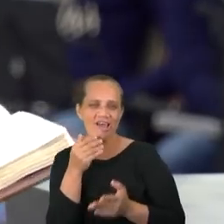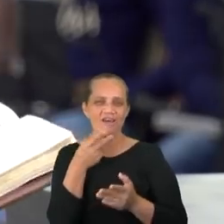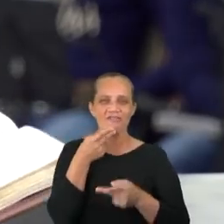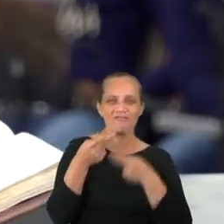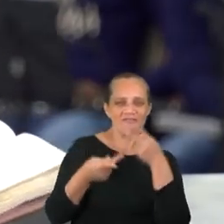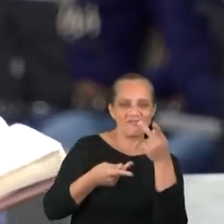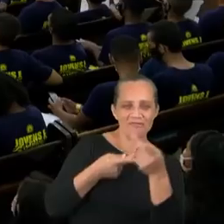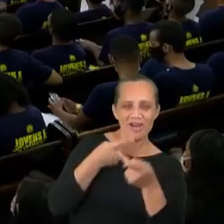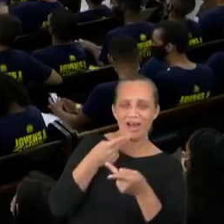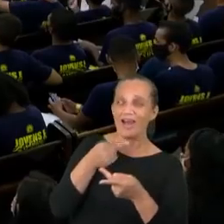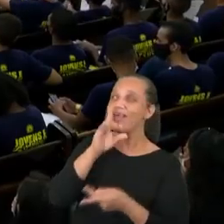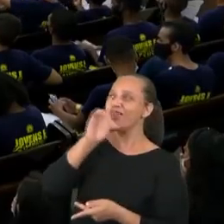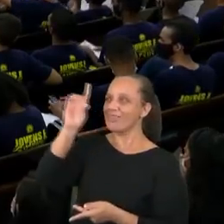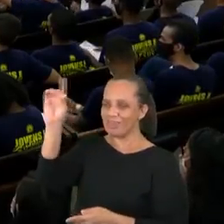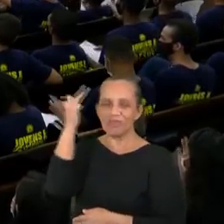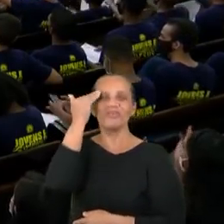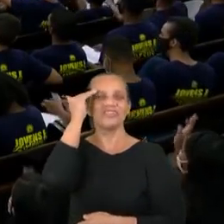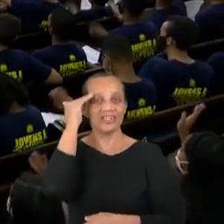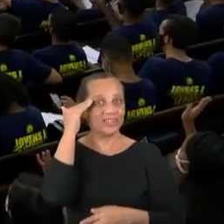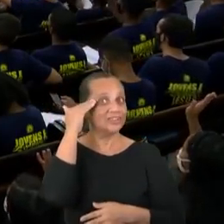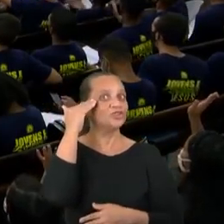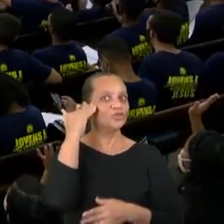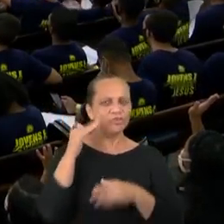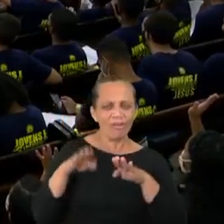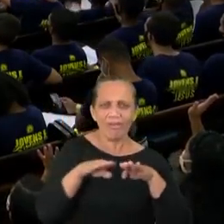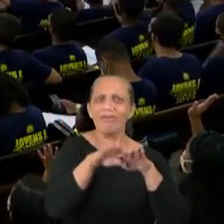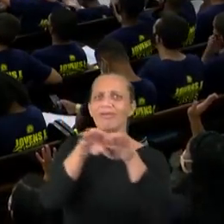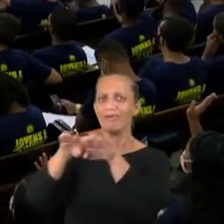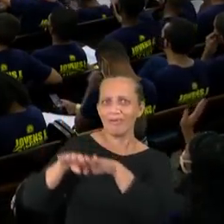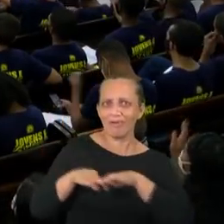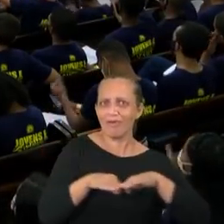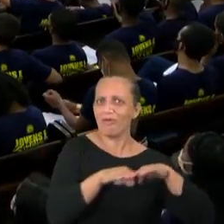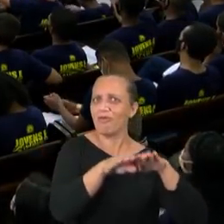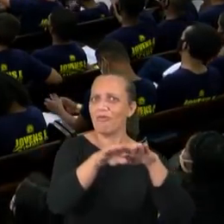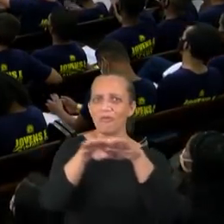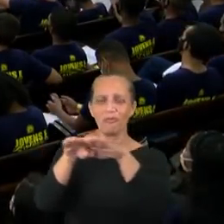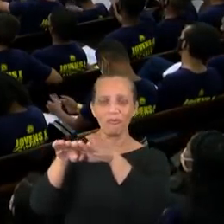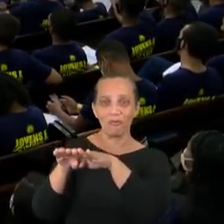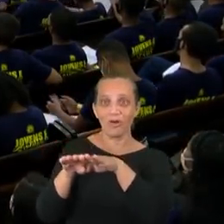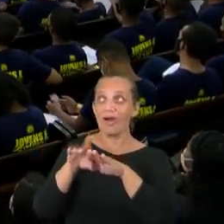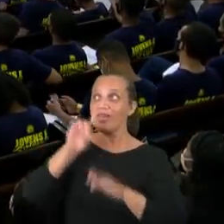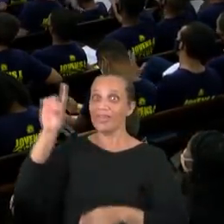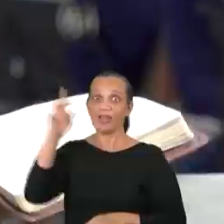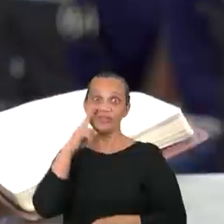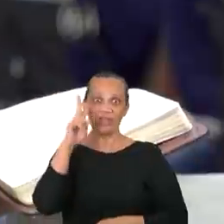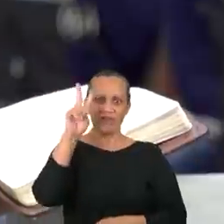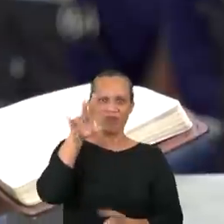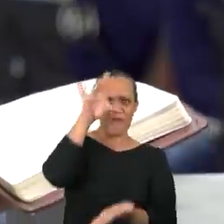abeia. Deus entende do mesmo jeito. Ele quer ver é a